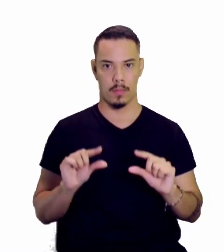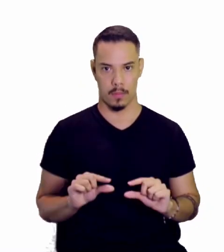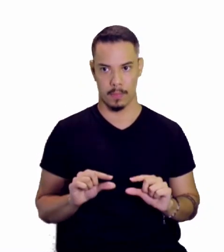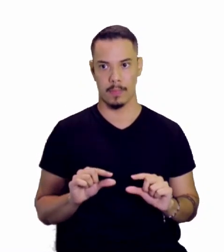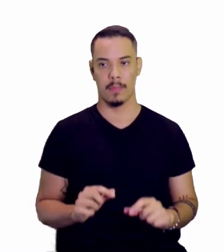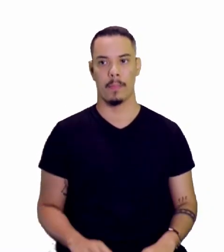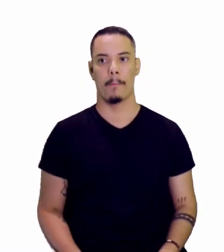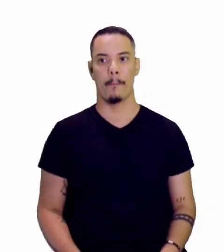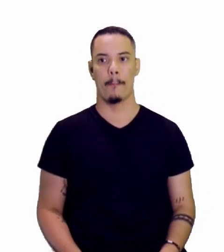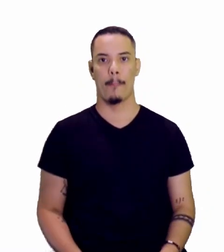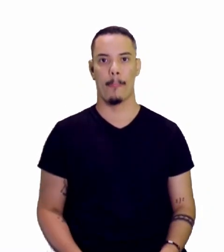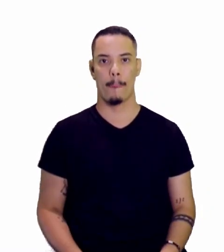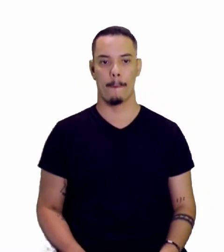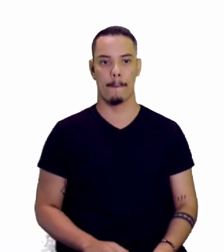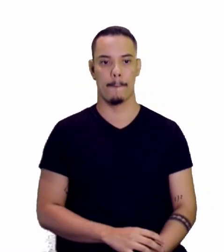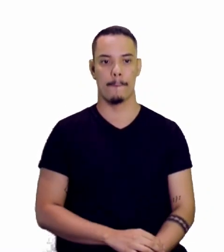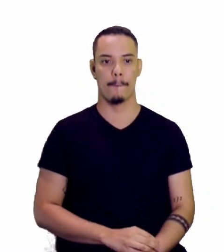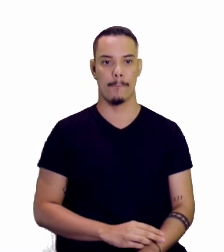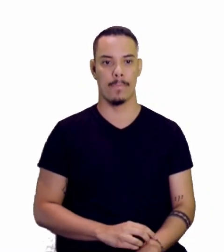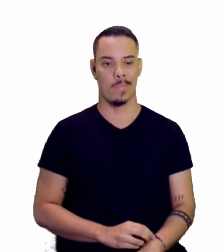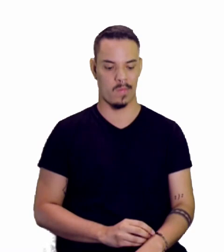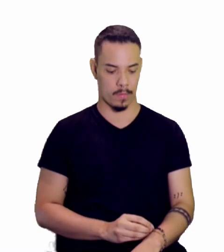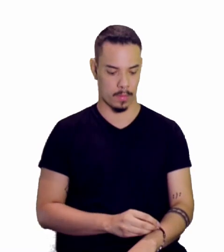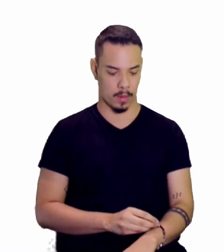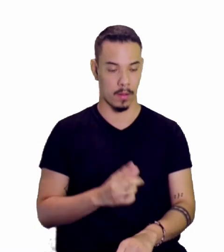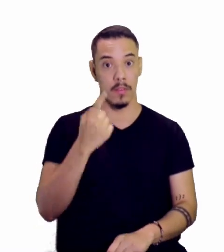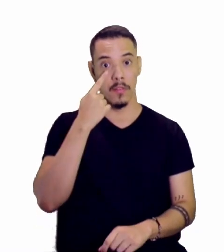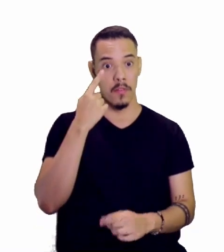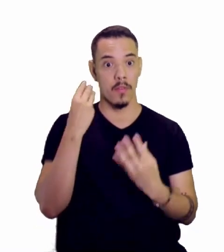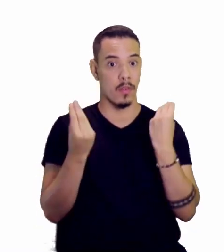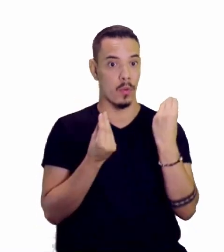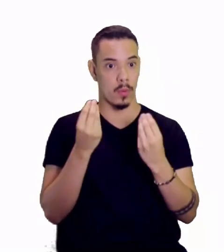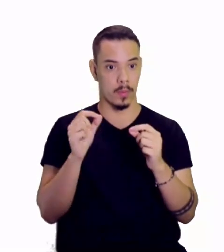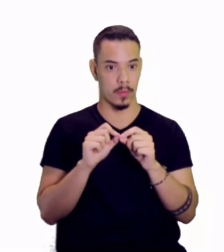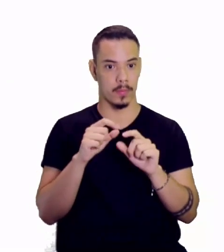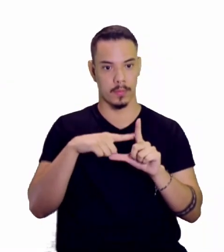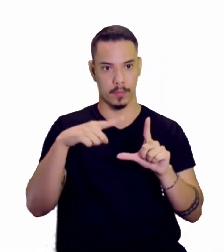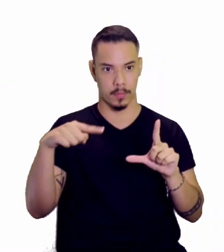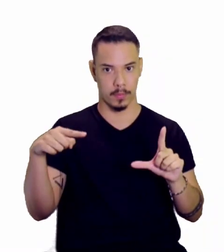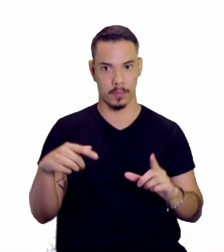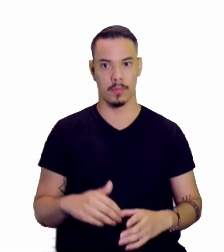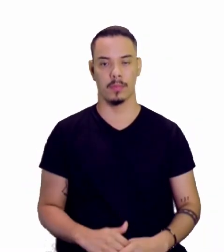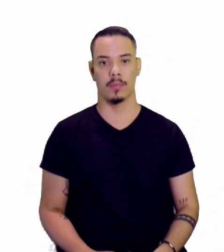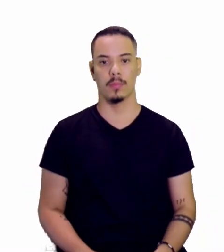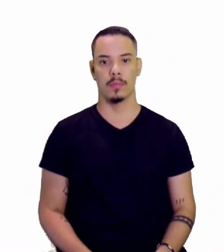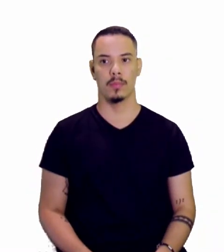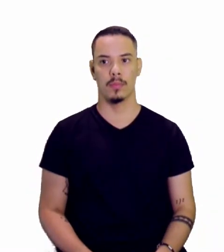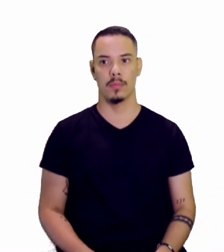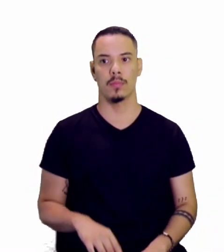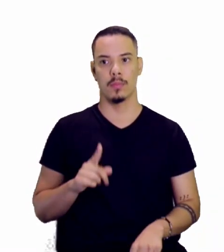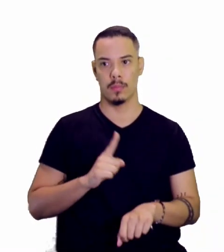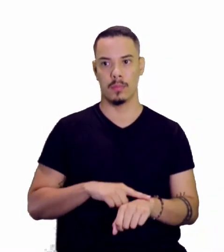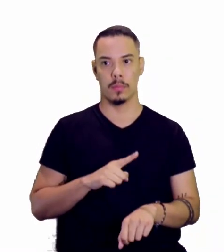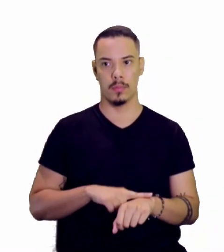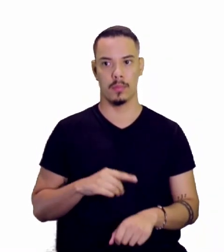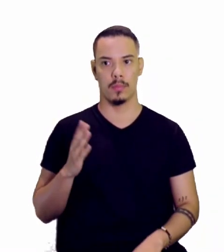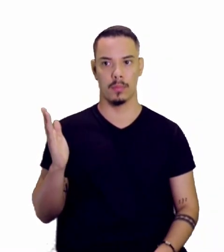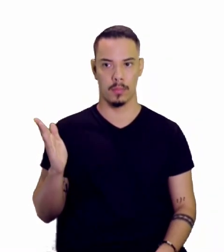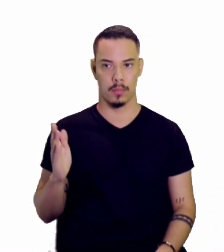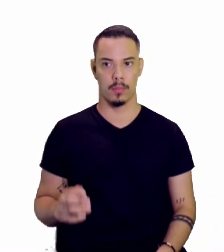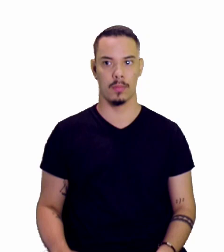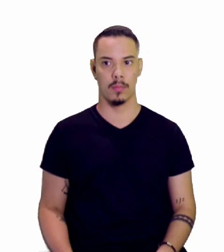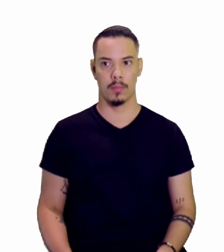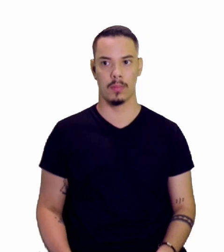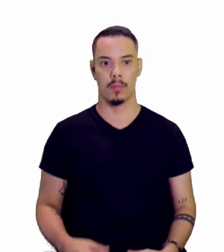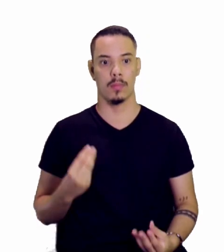Com certeza. A gente precisa de uma aceleração menor. Vamos dar uma olhadinha no gráfico, olha só. Tá aí o tempo e a aceleração.